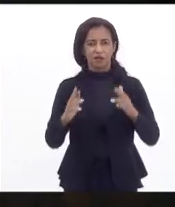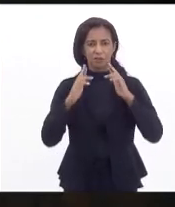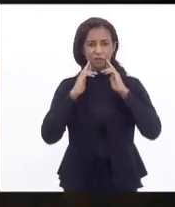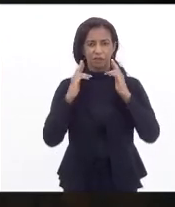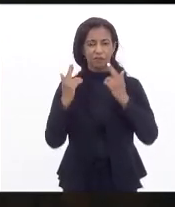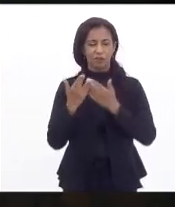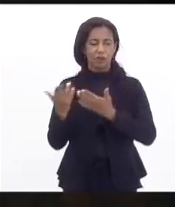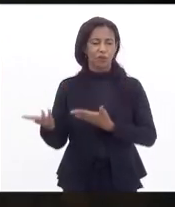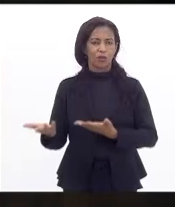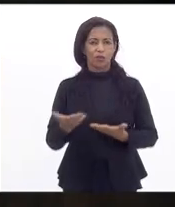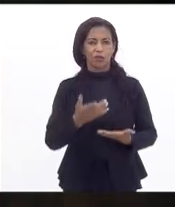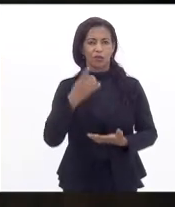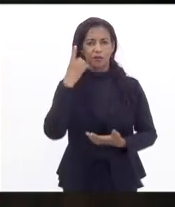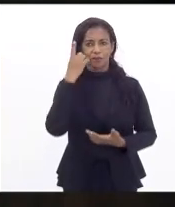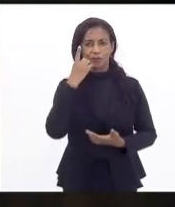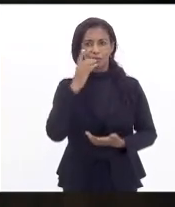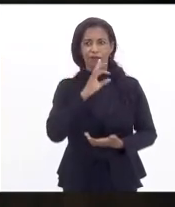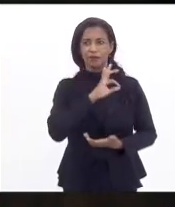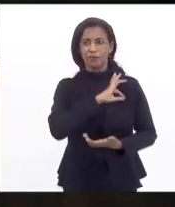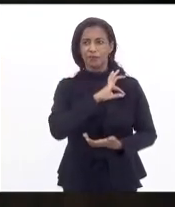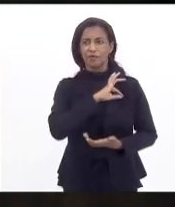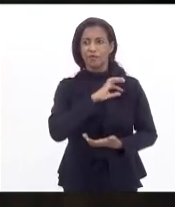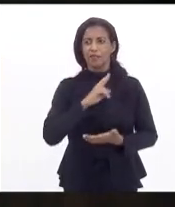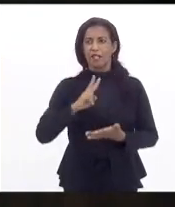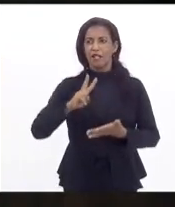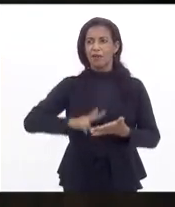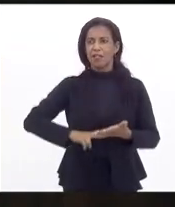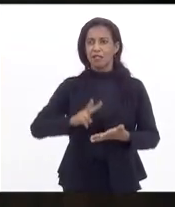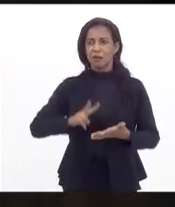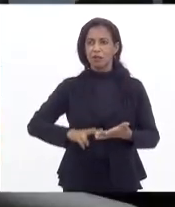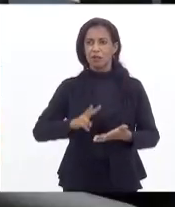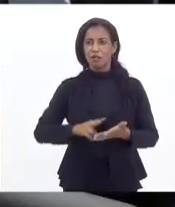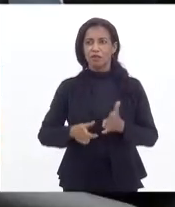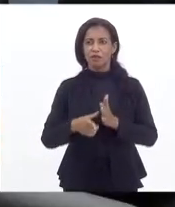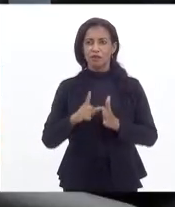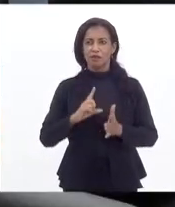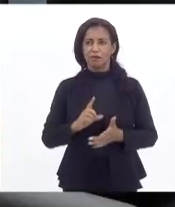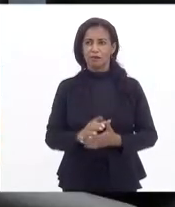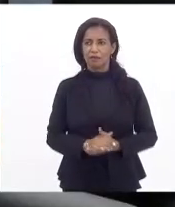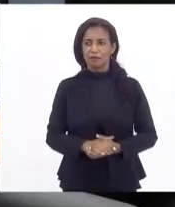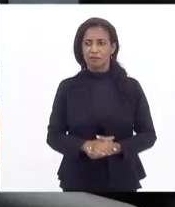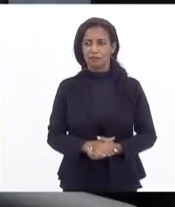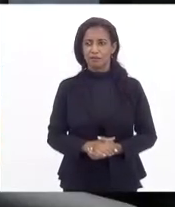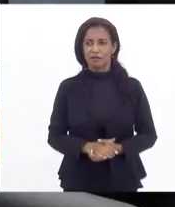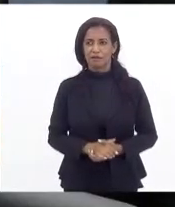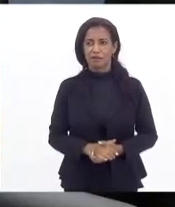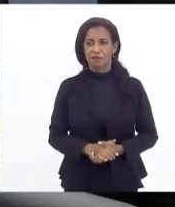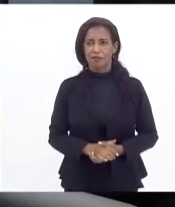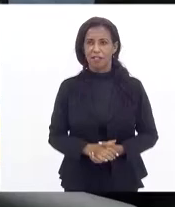presidência convida a deputada Marta Rocha a fazer a leitura da ata da sessão anterior.